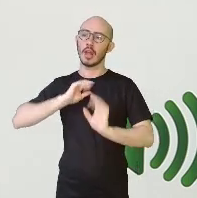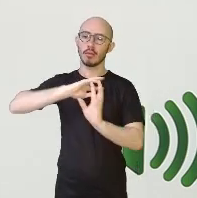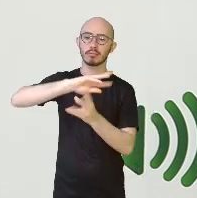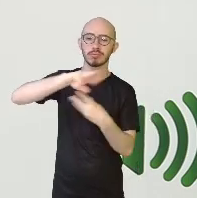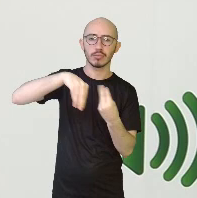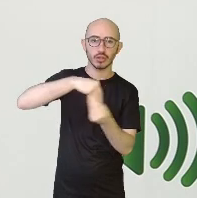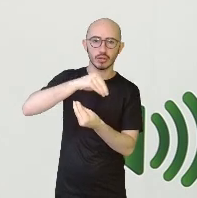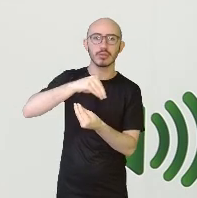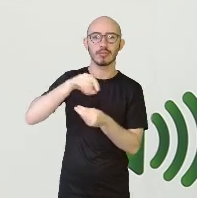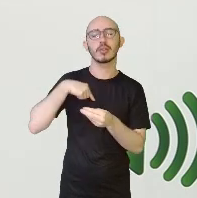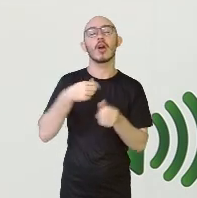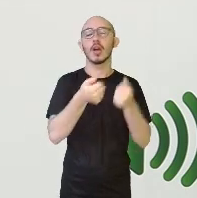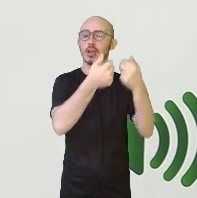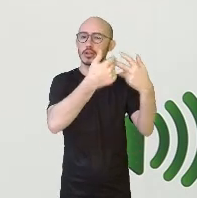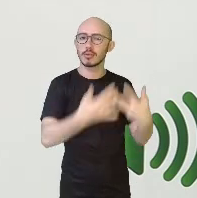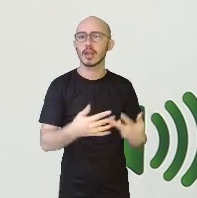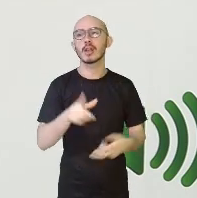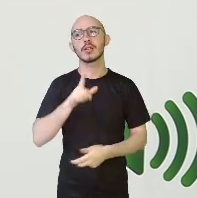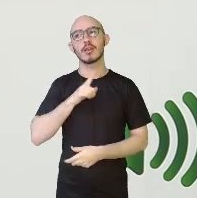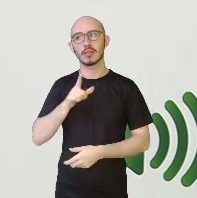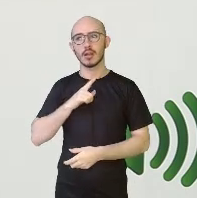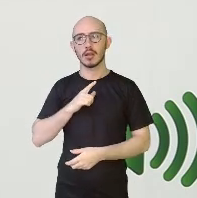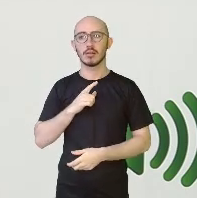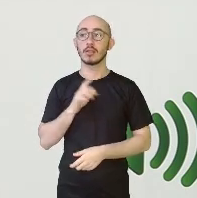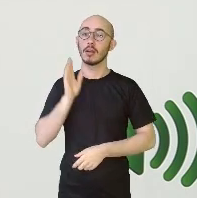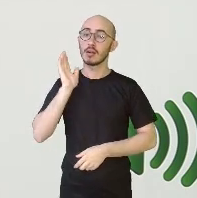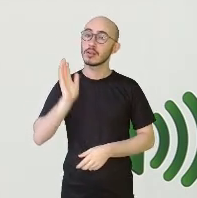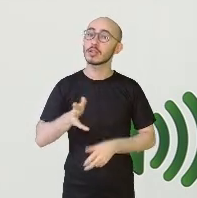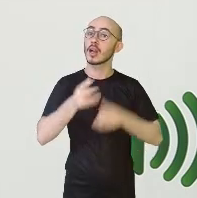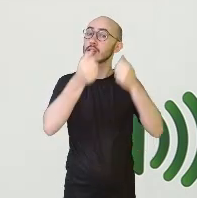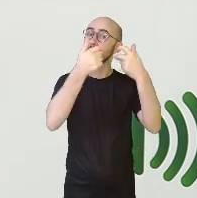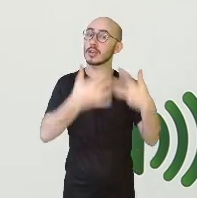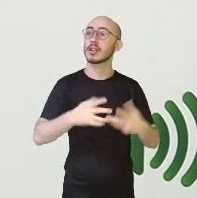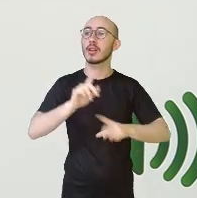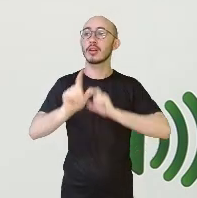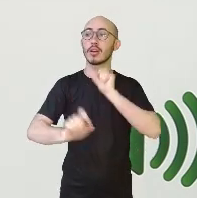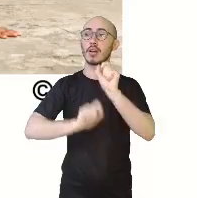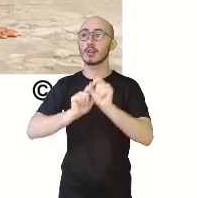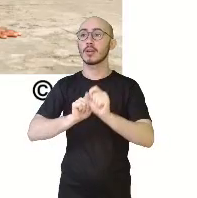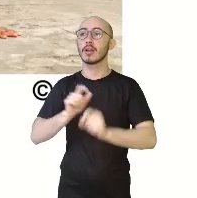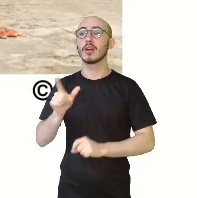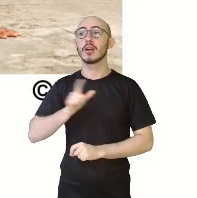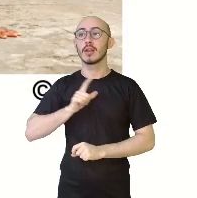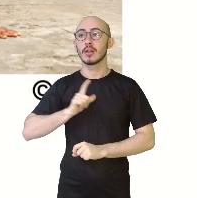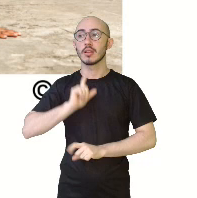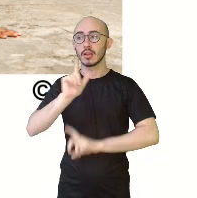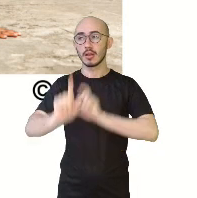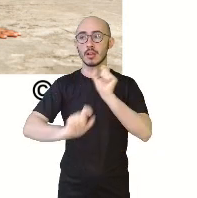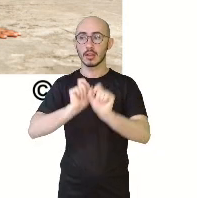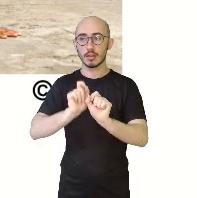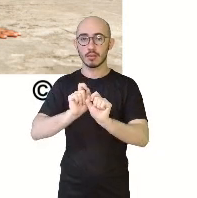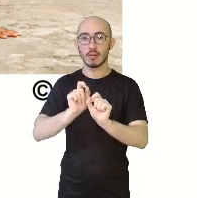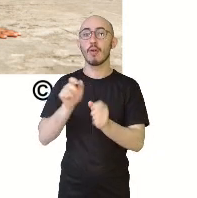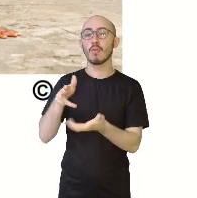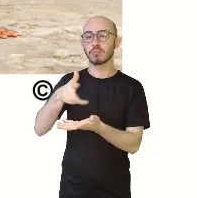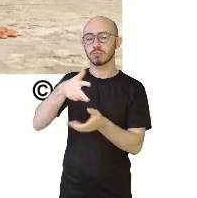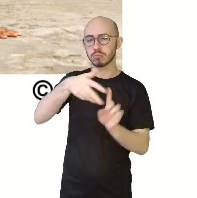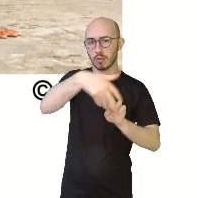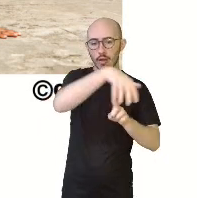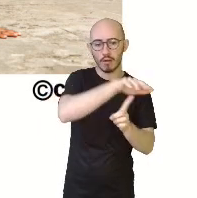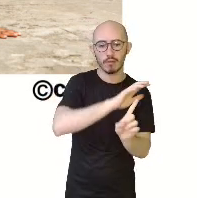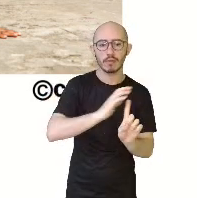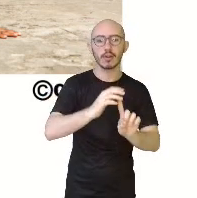uma explicação, ela surge. E eu já expliquei para vocês a presença aí, ó, vocês estão vendo do ritmo do frevo com